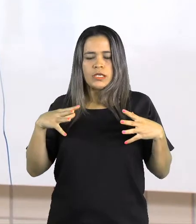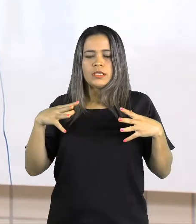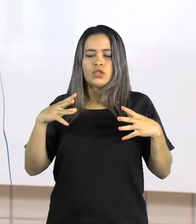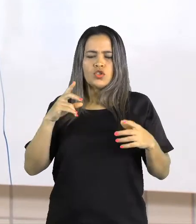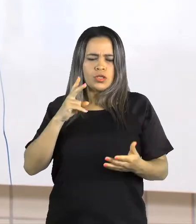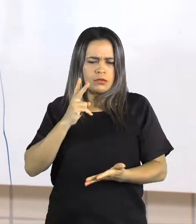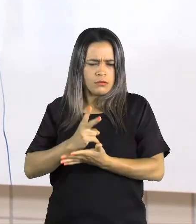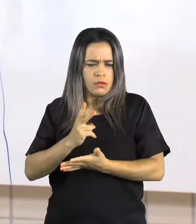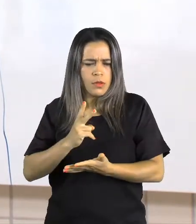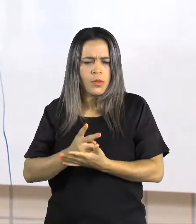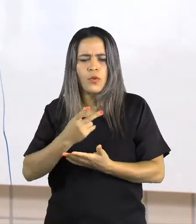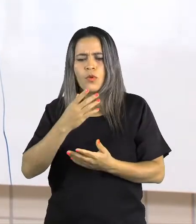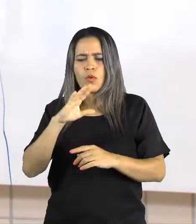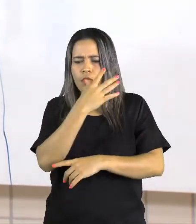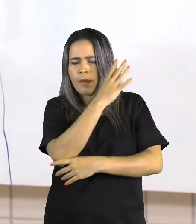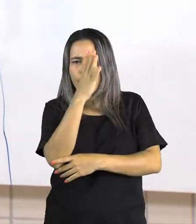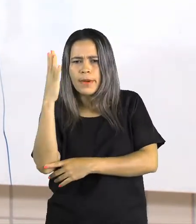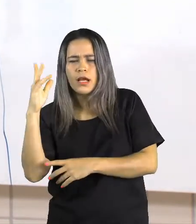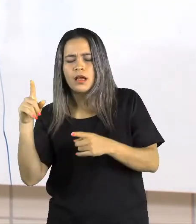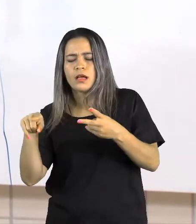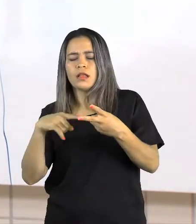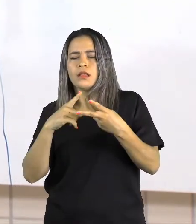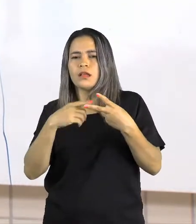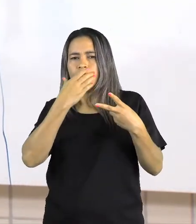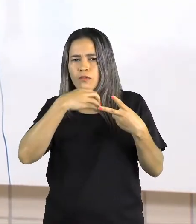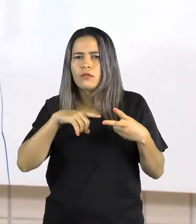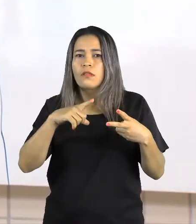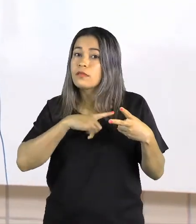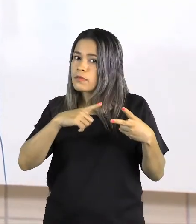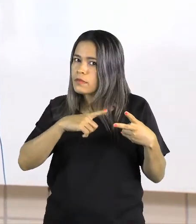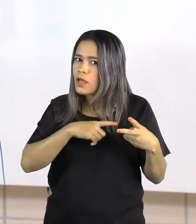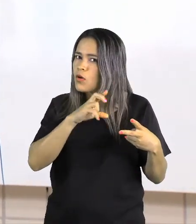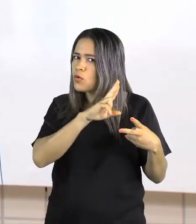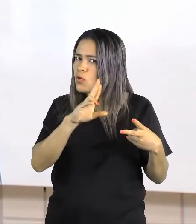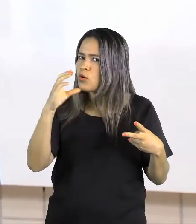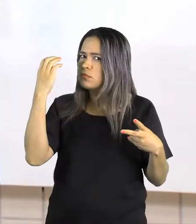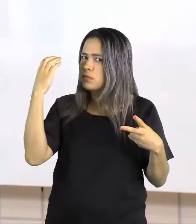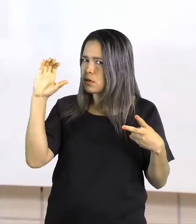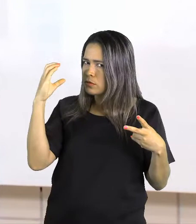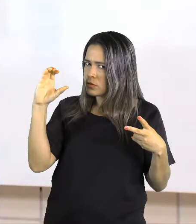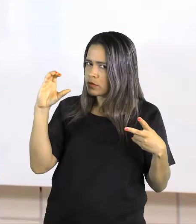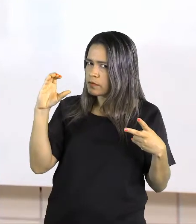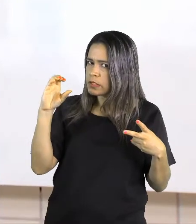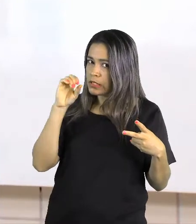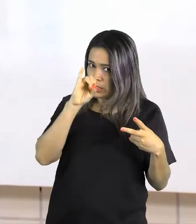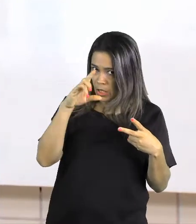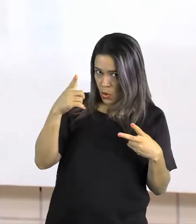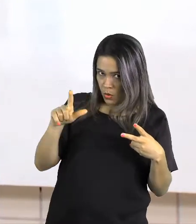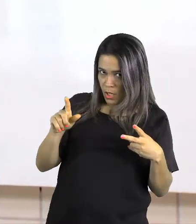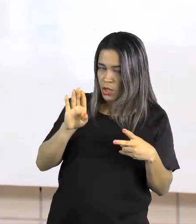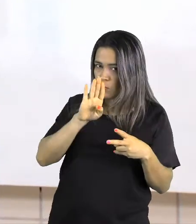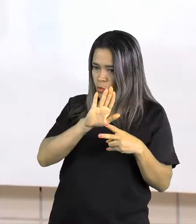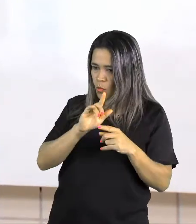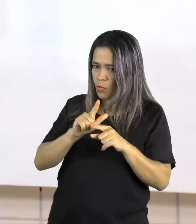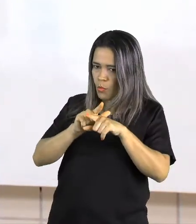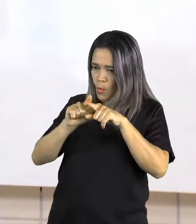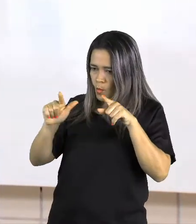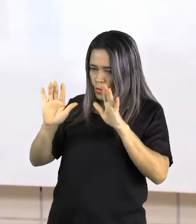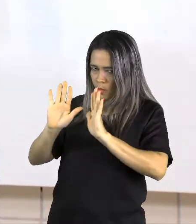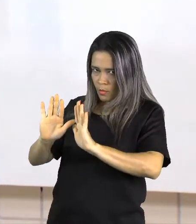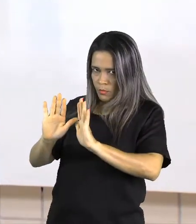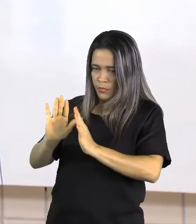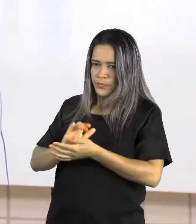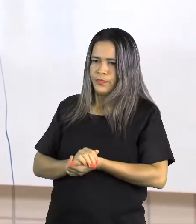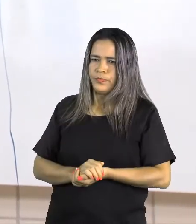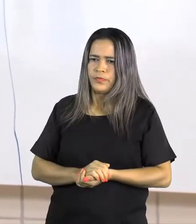fruta, animal tem um nome científico. Os que não tiver, você deixa sem. O nome científico. Eu